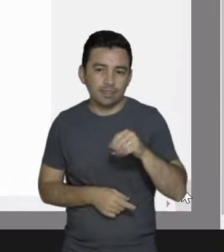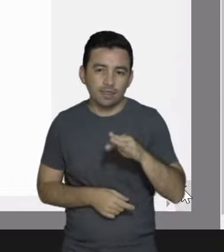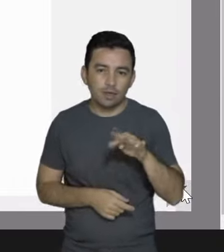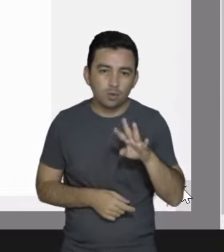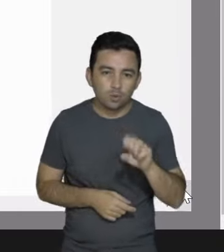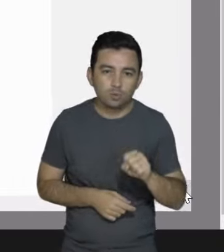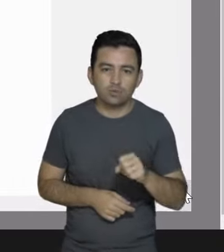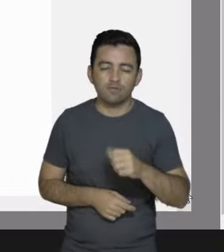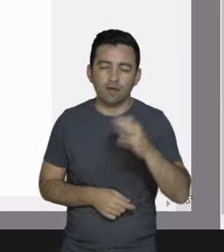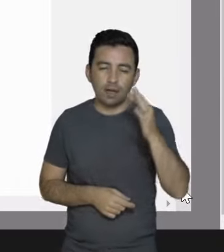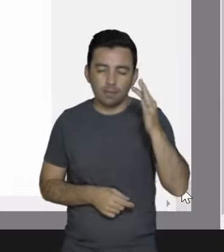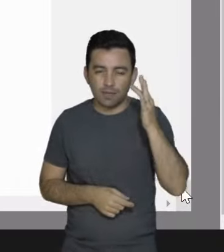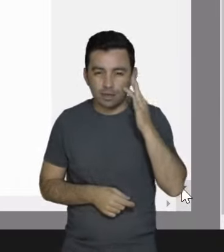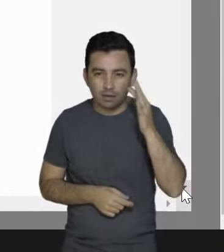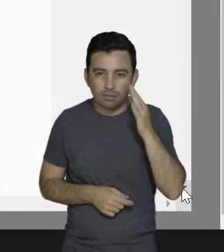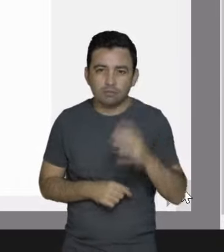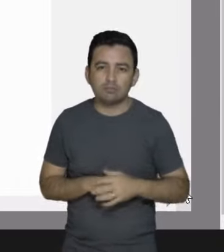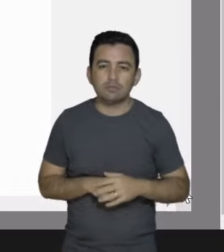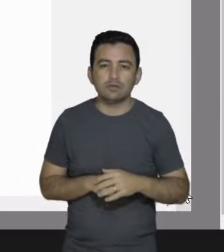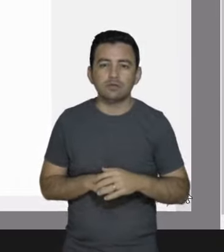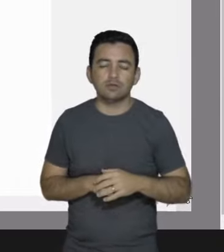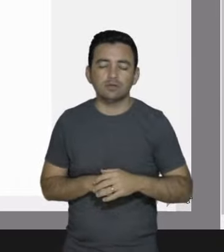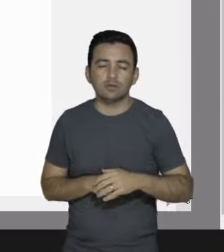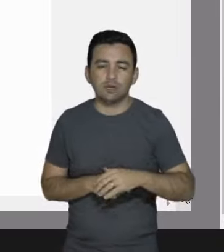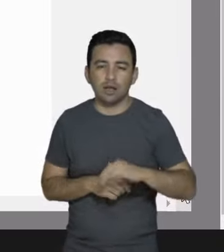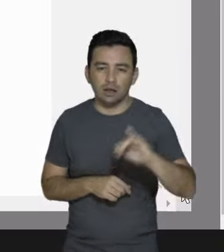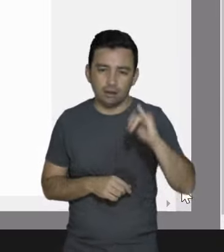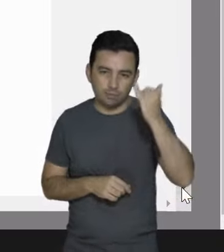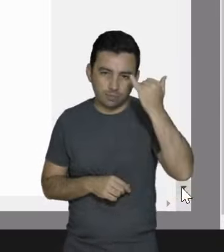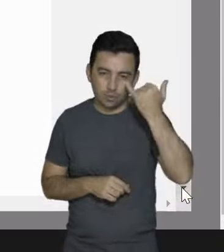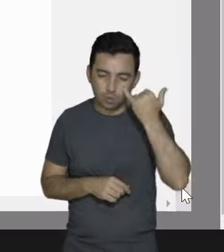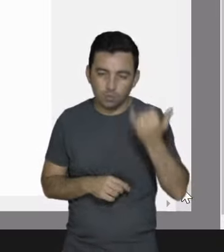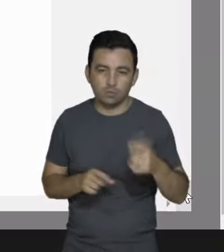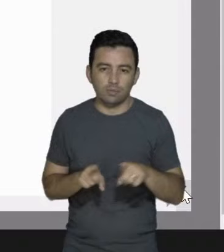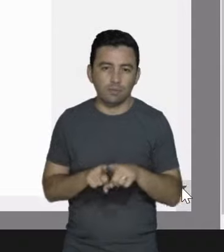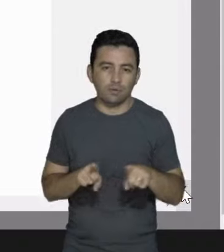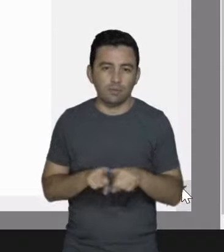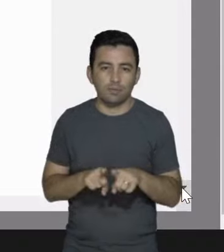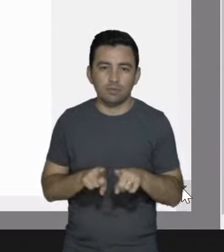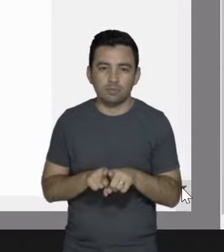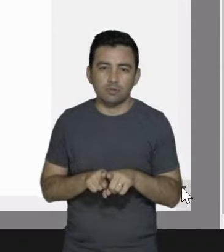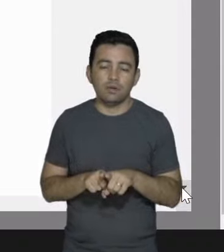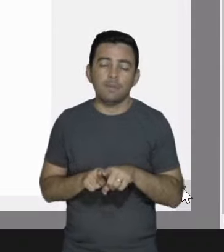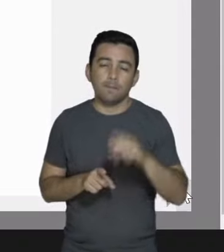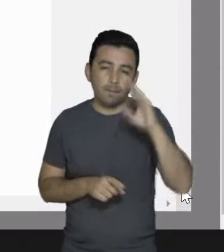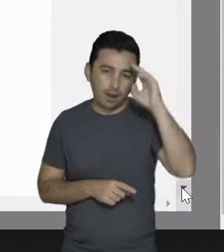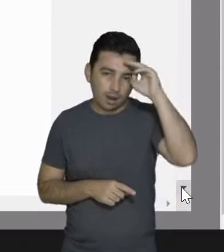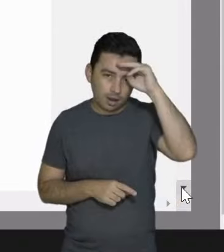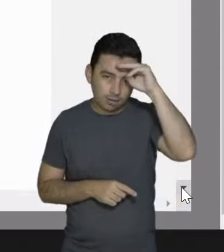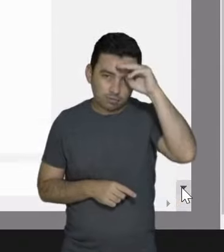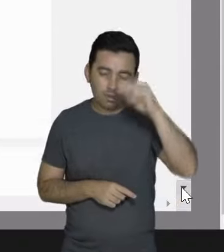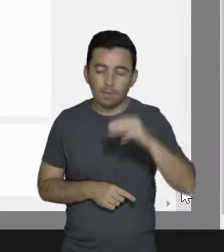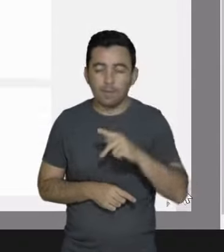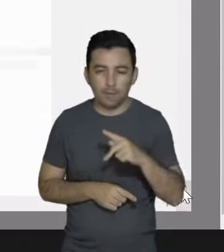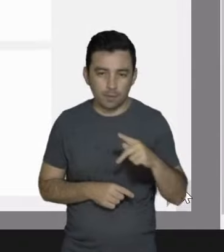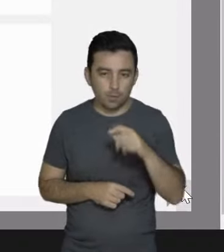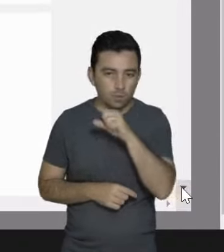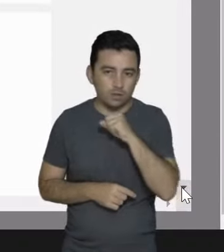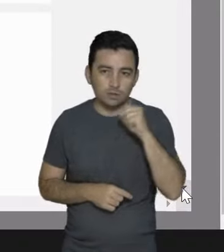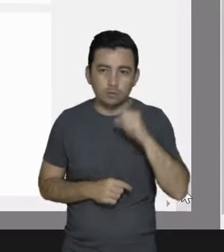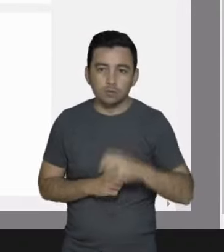Deputado Jair Mioto Deputado Nilson Berlanda deputado Carlos Humberto Deputado Marcos Vieira Deputado PP Colaço